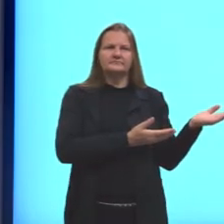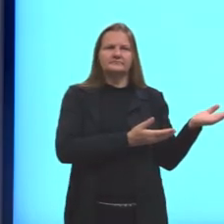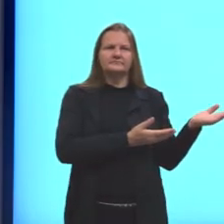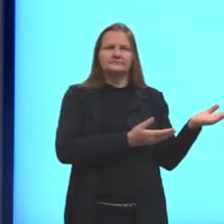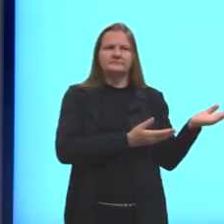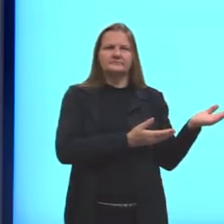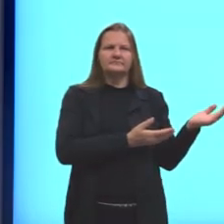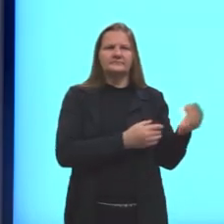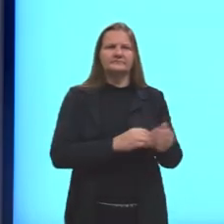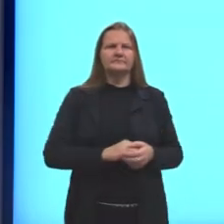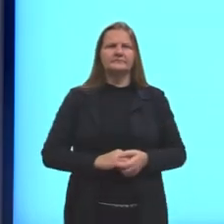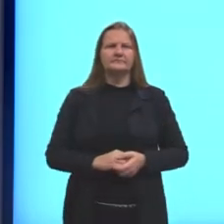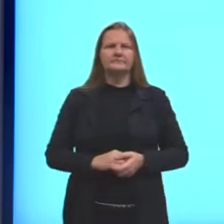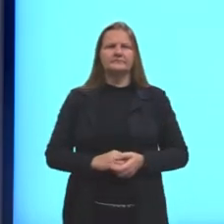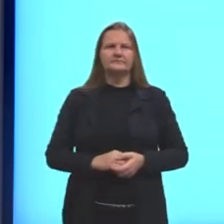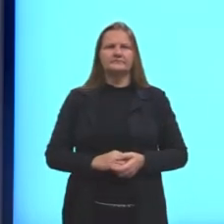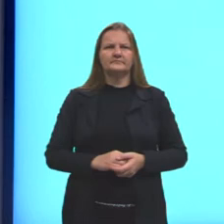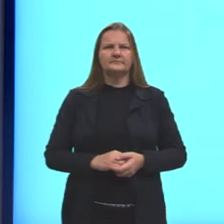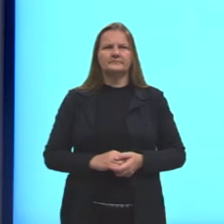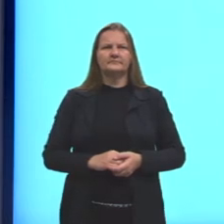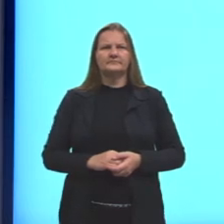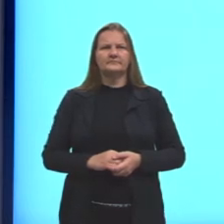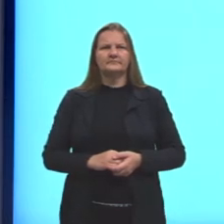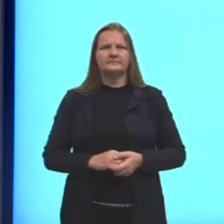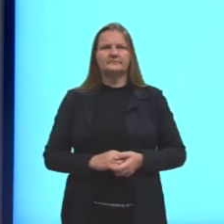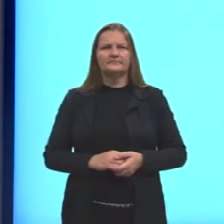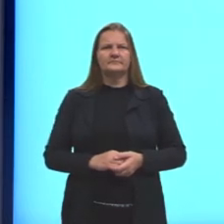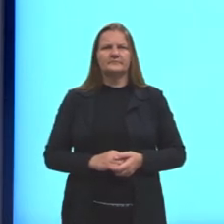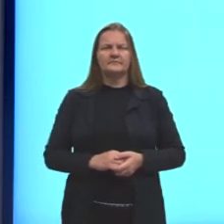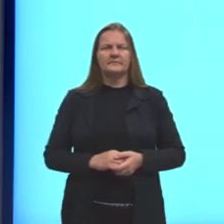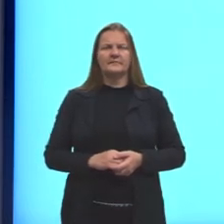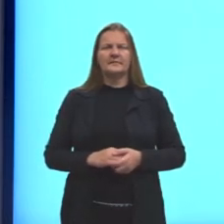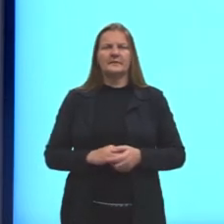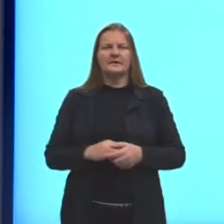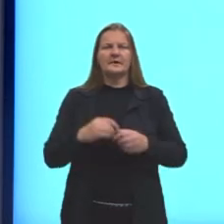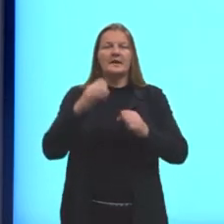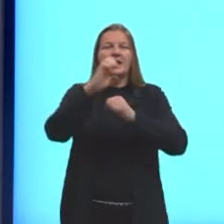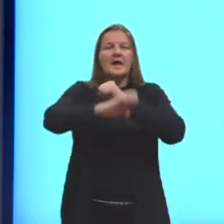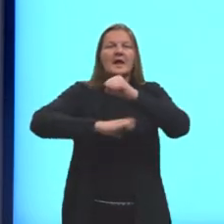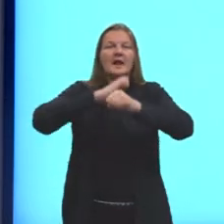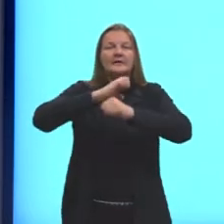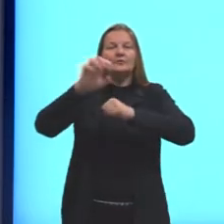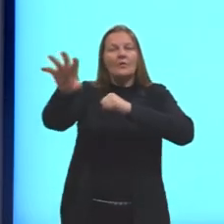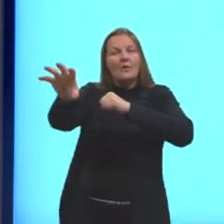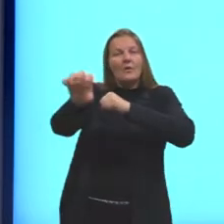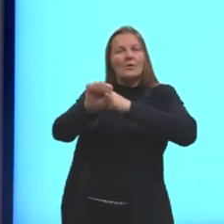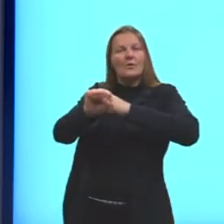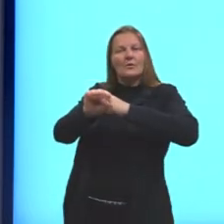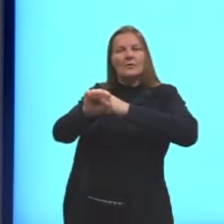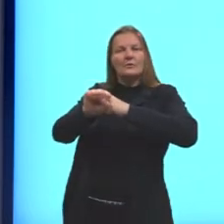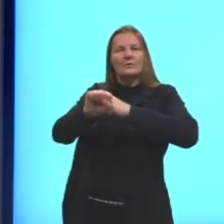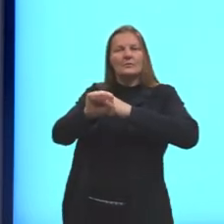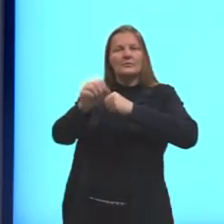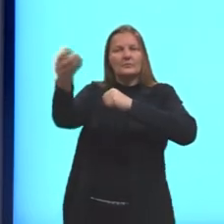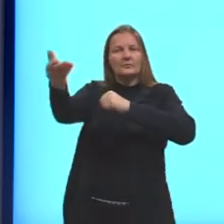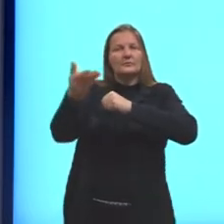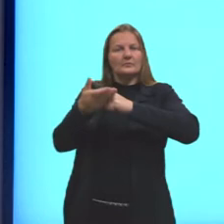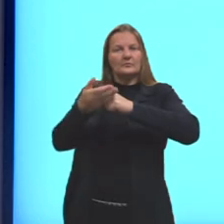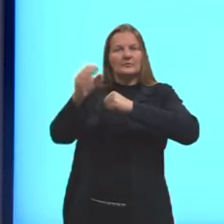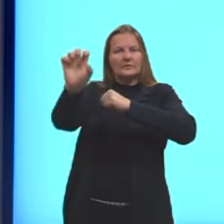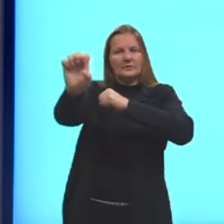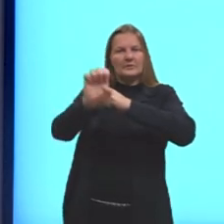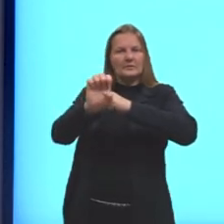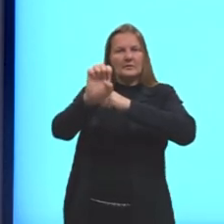né que que vai acontecer com ele Ó que que aconteceu aqui a gente ganhou elétrons tem mais dois aqui tá Então